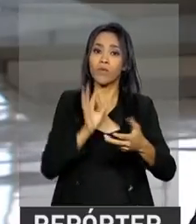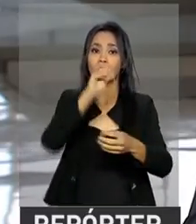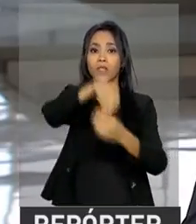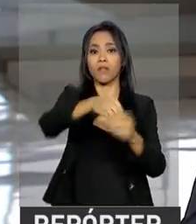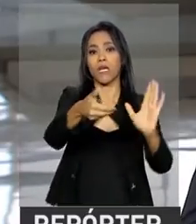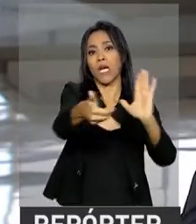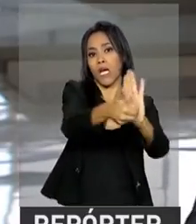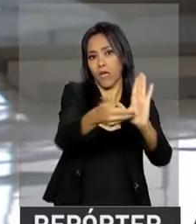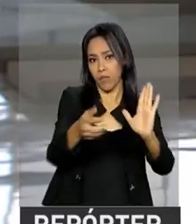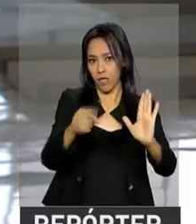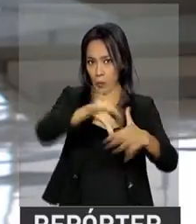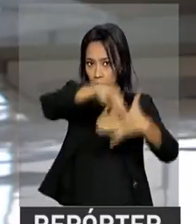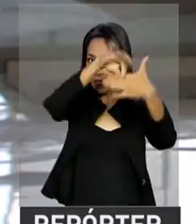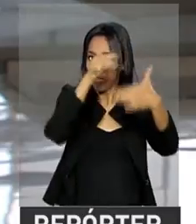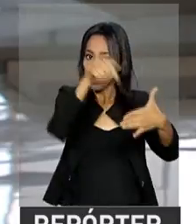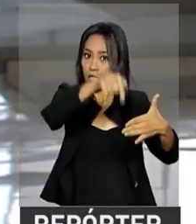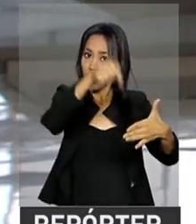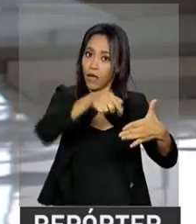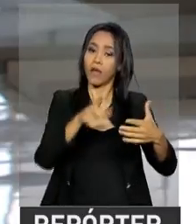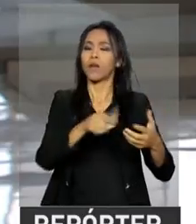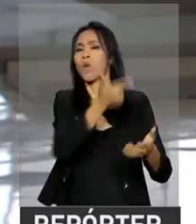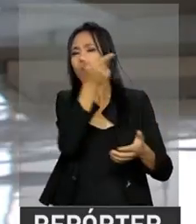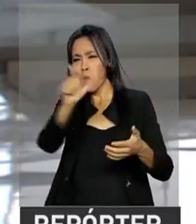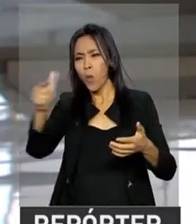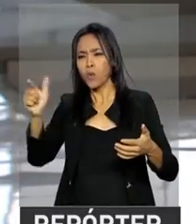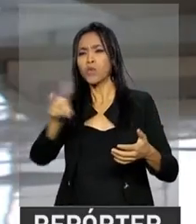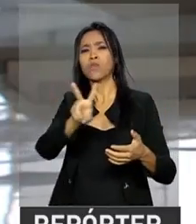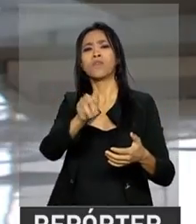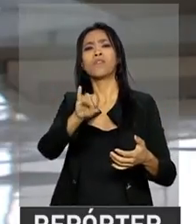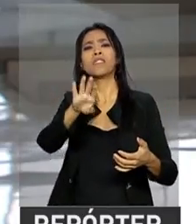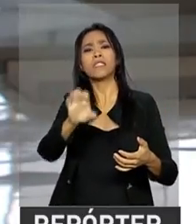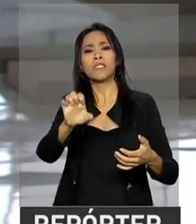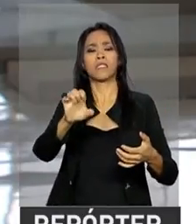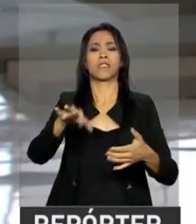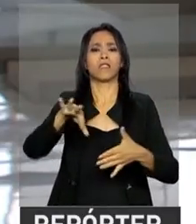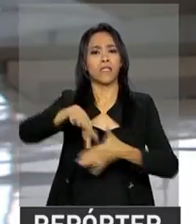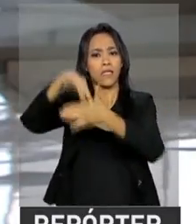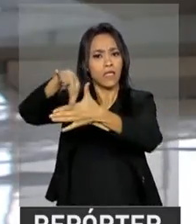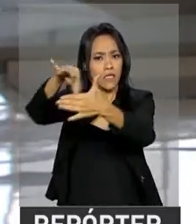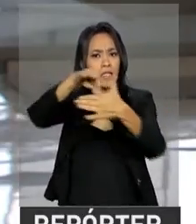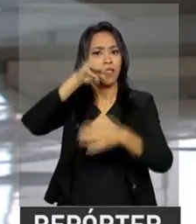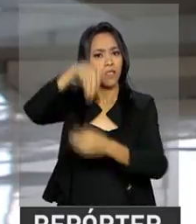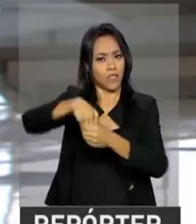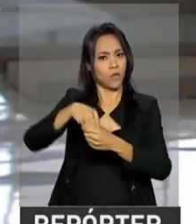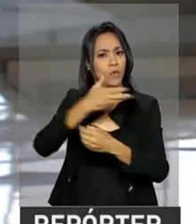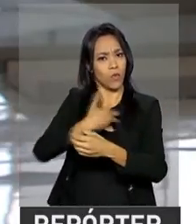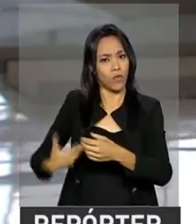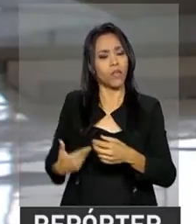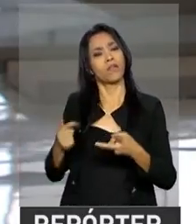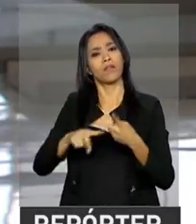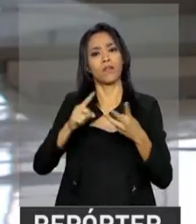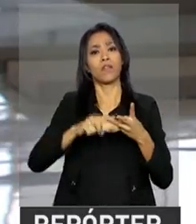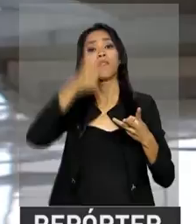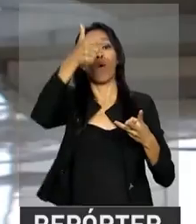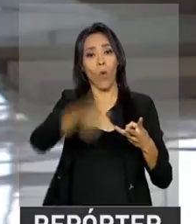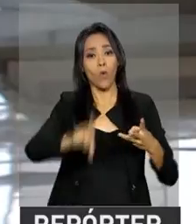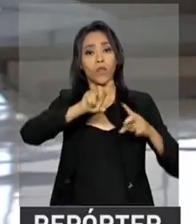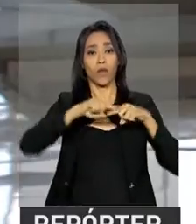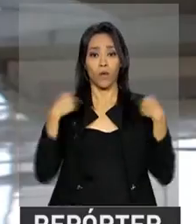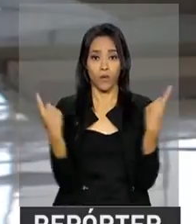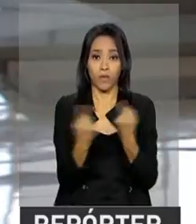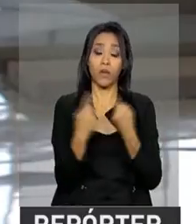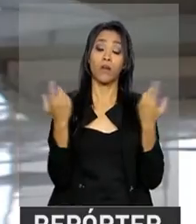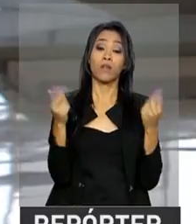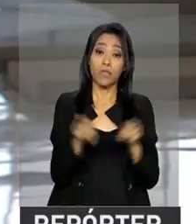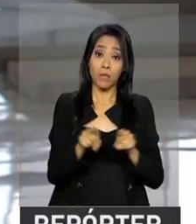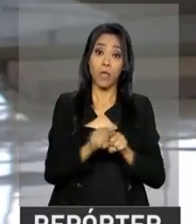Deputados, deputado Agnaldo Ribeiro, juntamente com outros vice-líderes do governo. Tem uma outra reunião também do presidente Temer com o